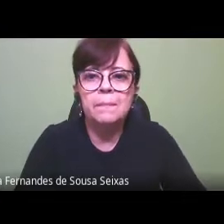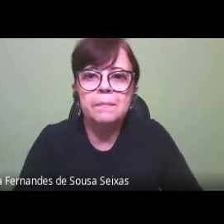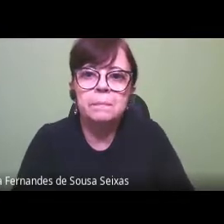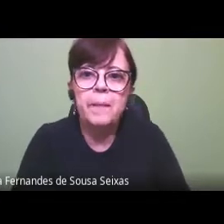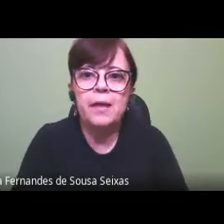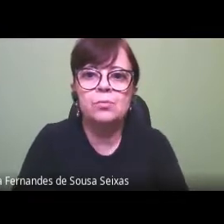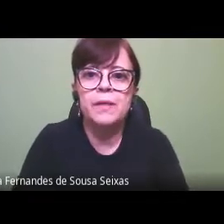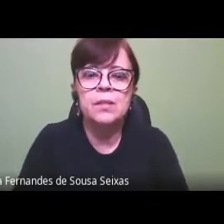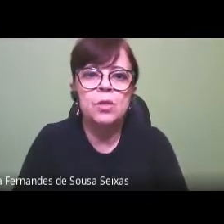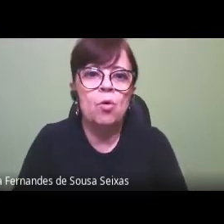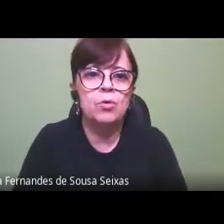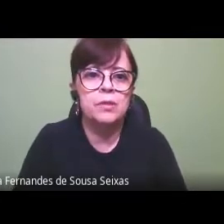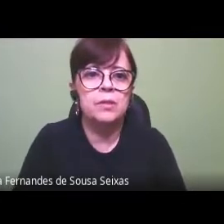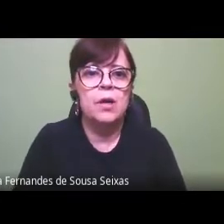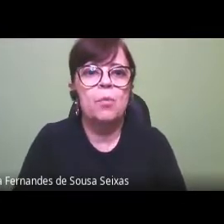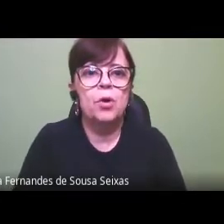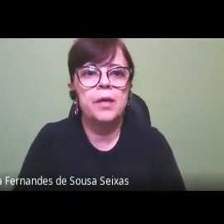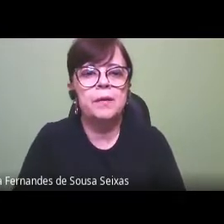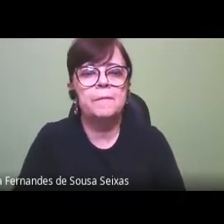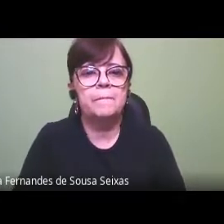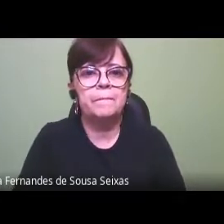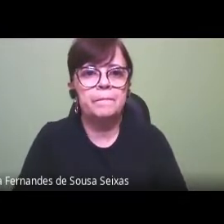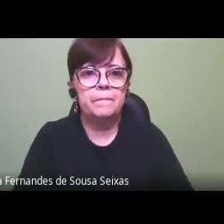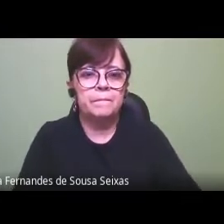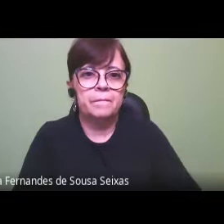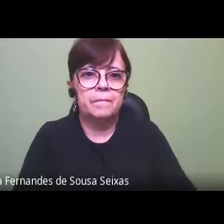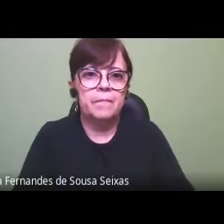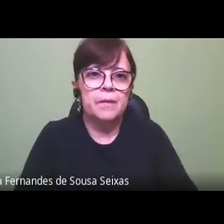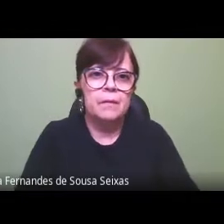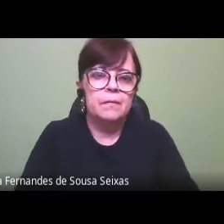está perto, mas não encosta. Por quê?